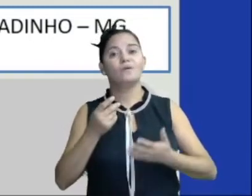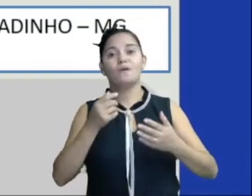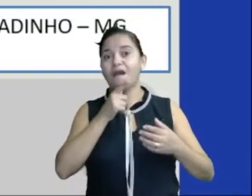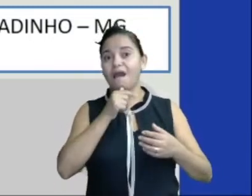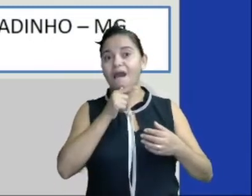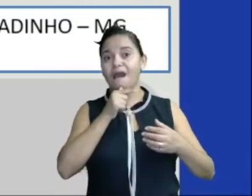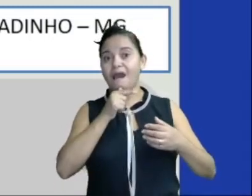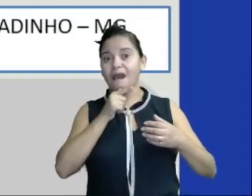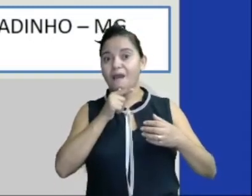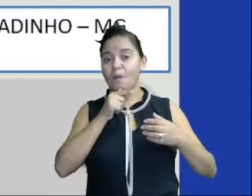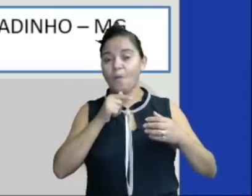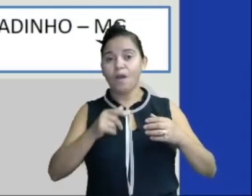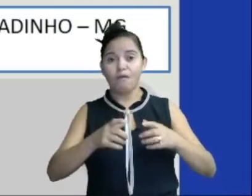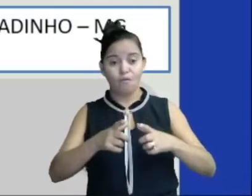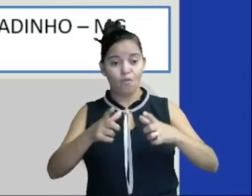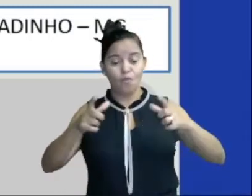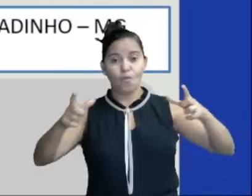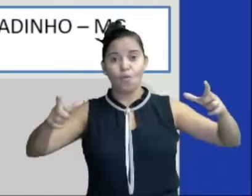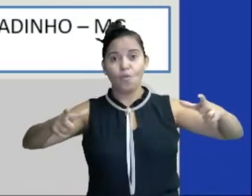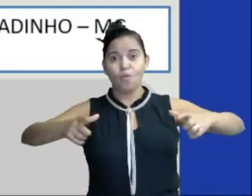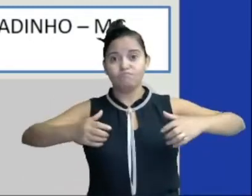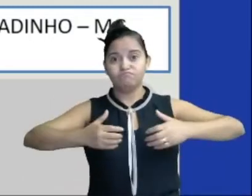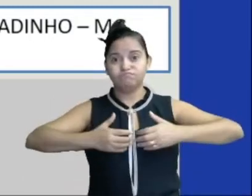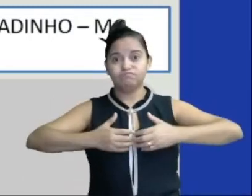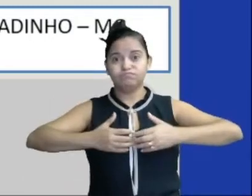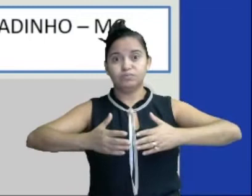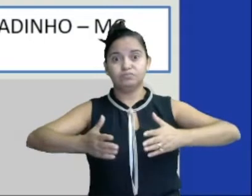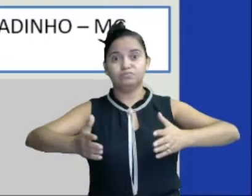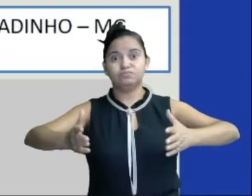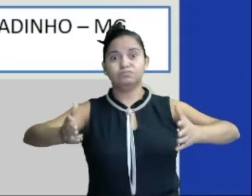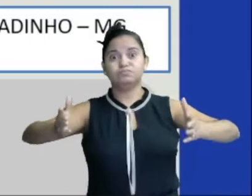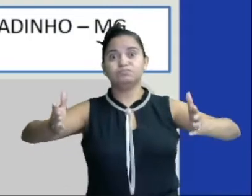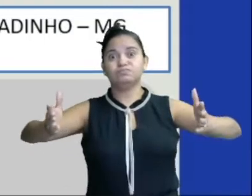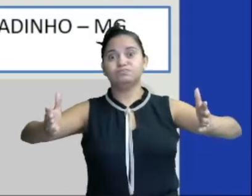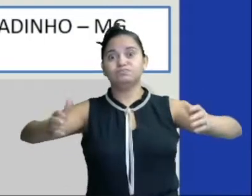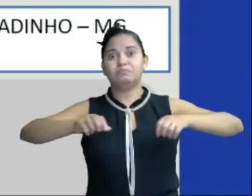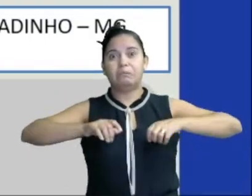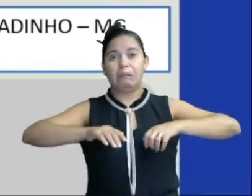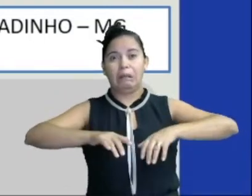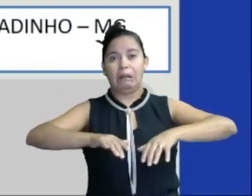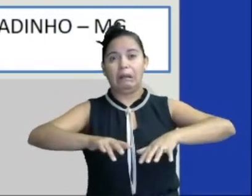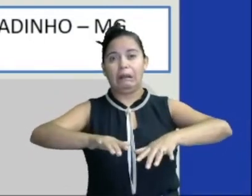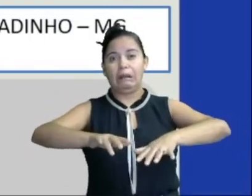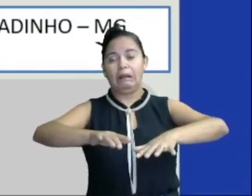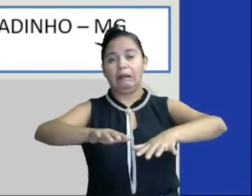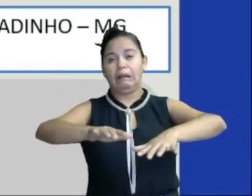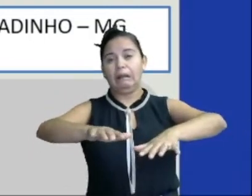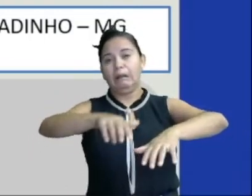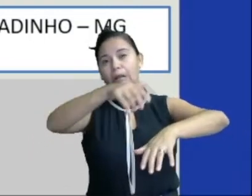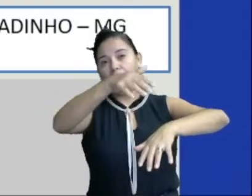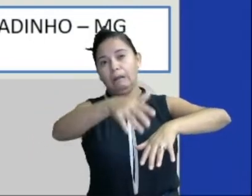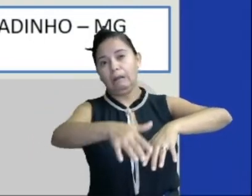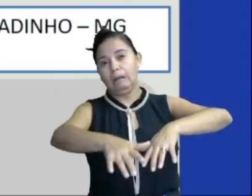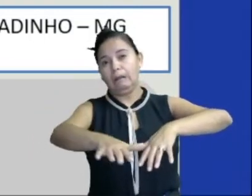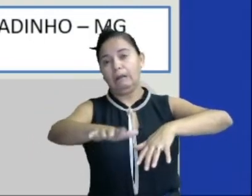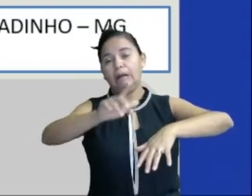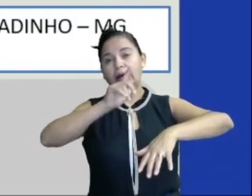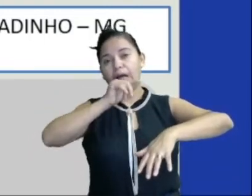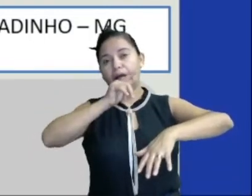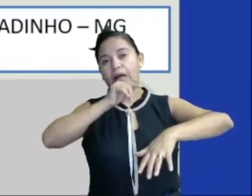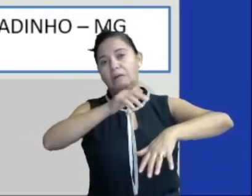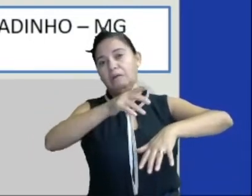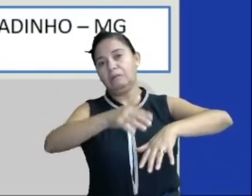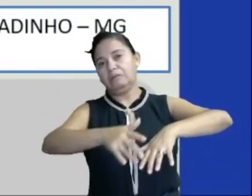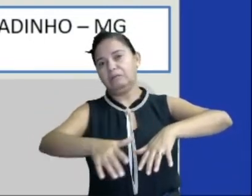grande quantidade de restos de produtos da atividade mineral foram então